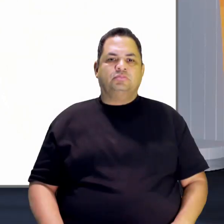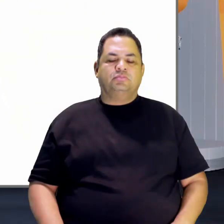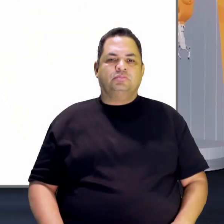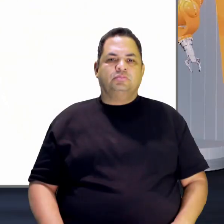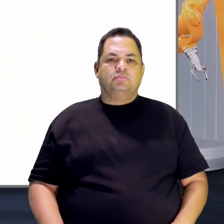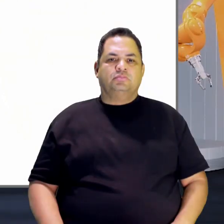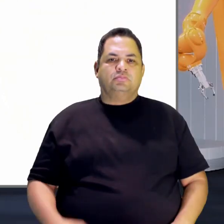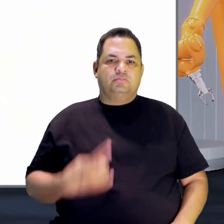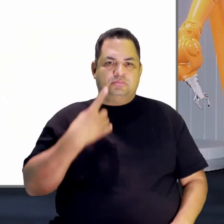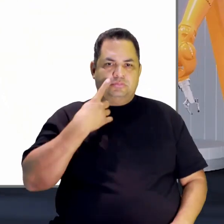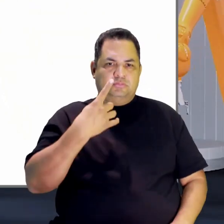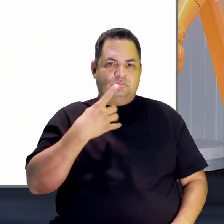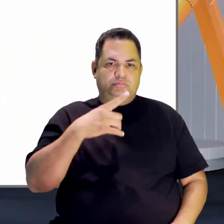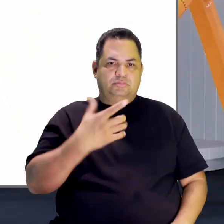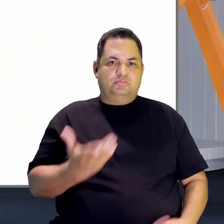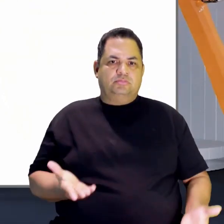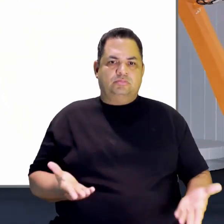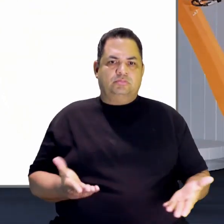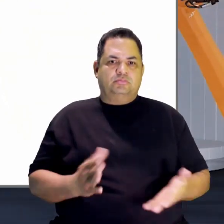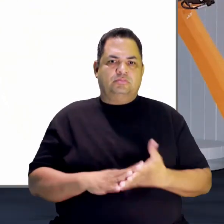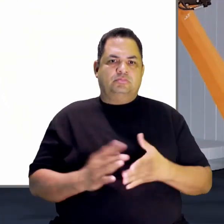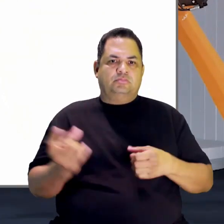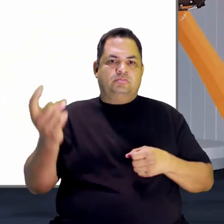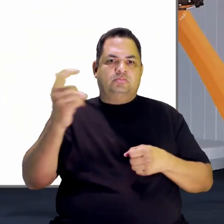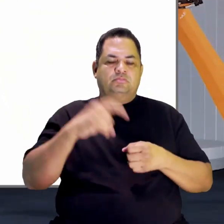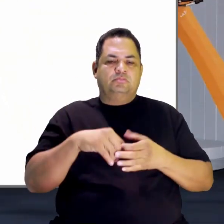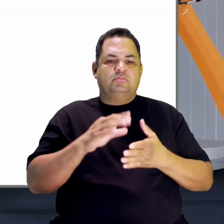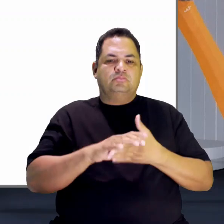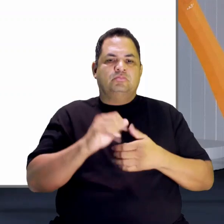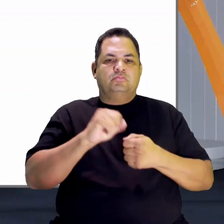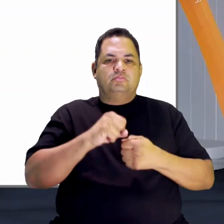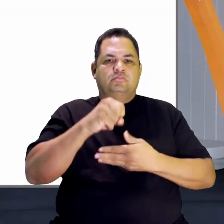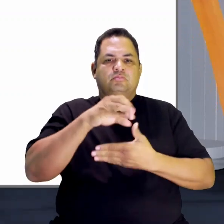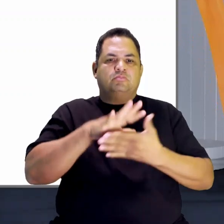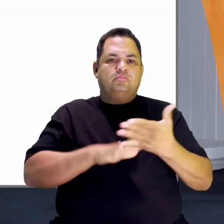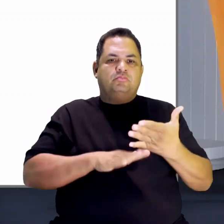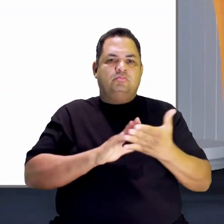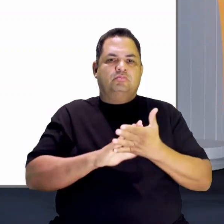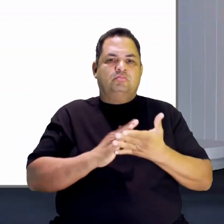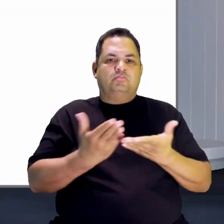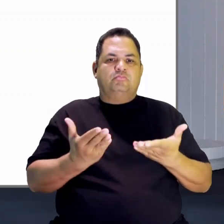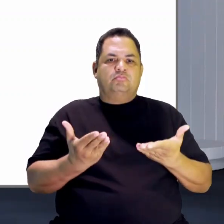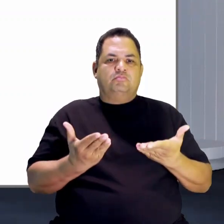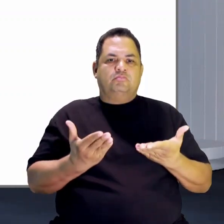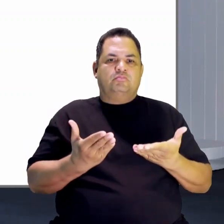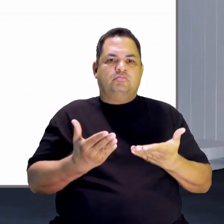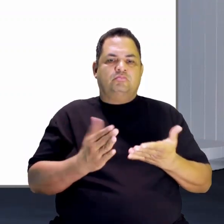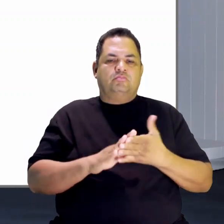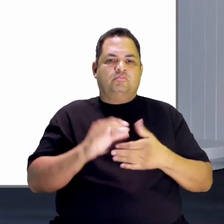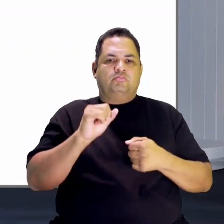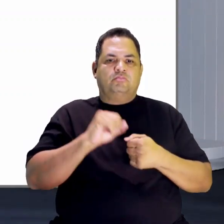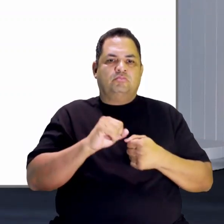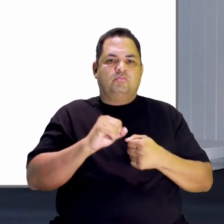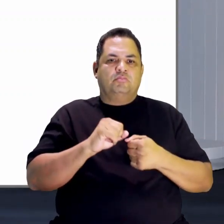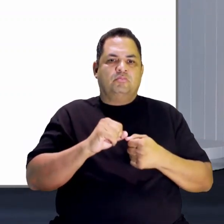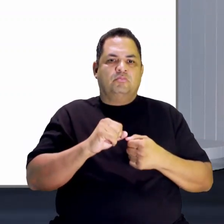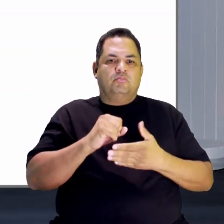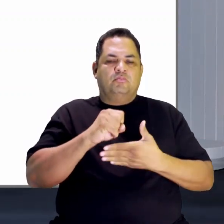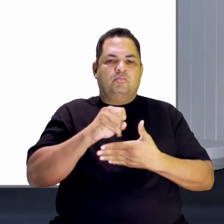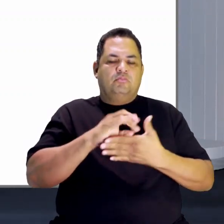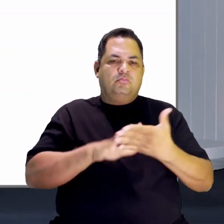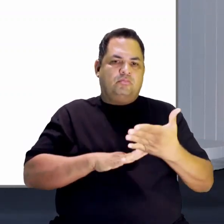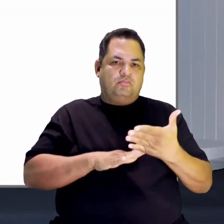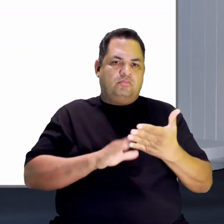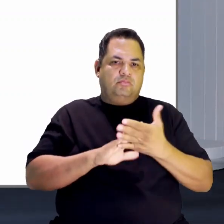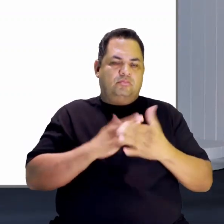Então, olha bem, nós estamos aí, voltamos para a resolução da atividade, enquanto vocês fizeram aí as atividades,